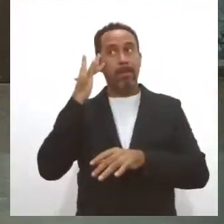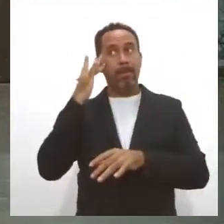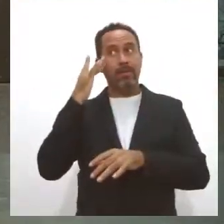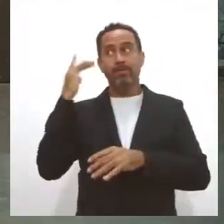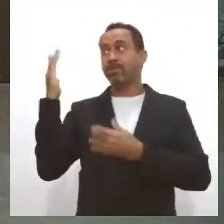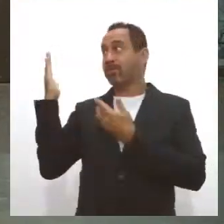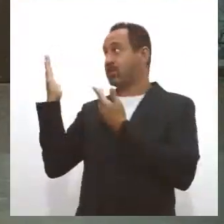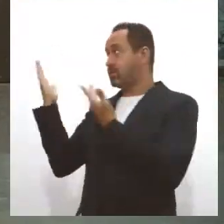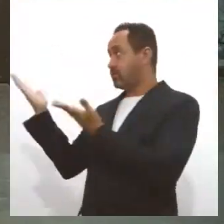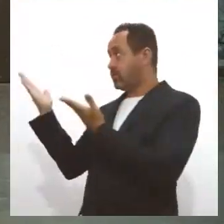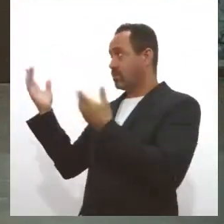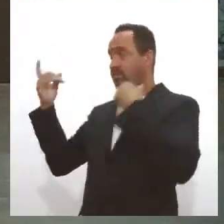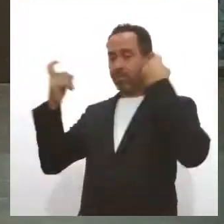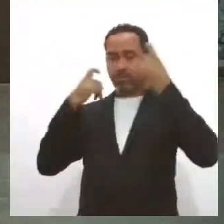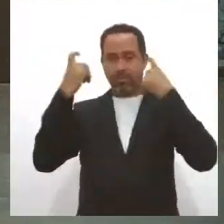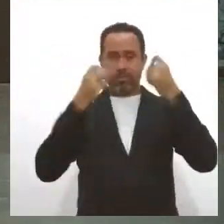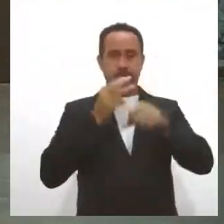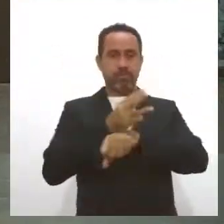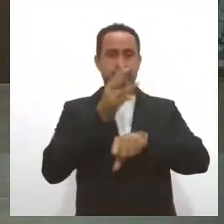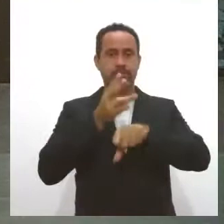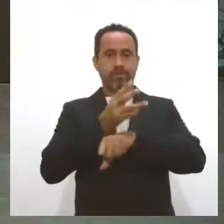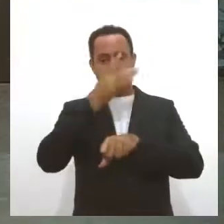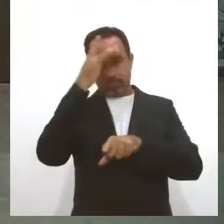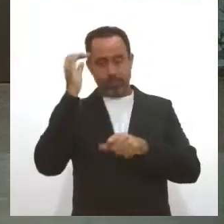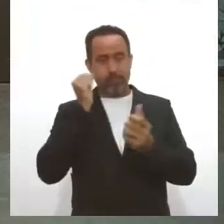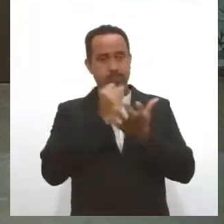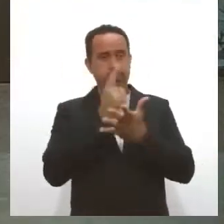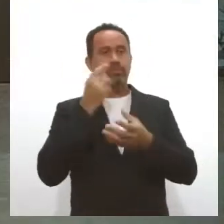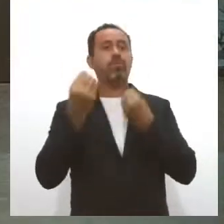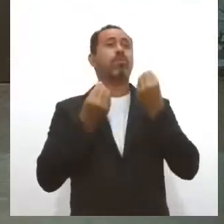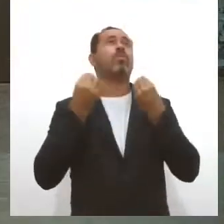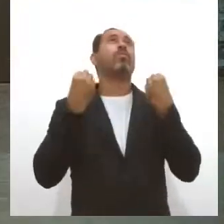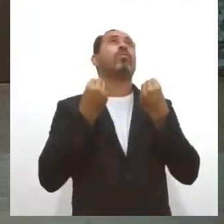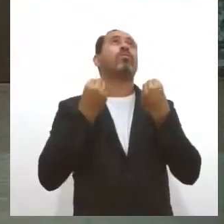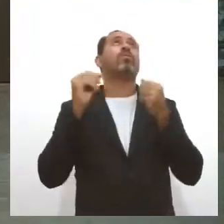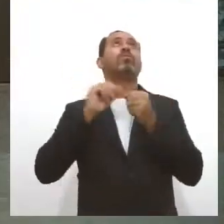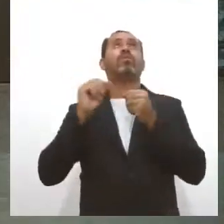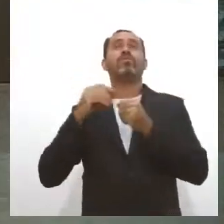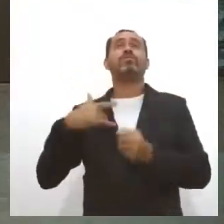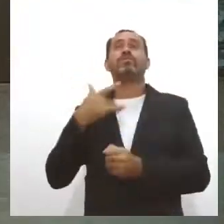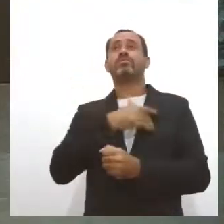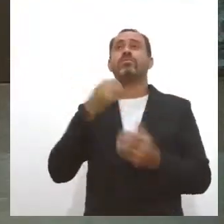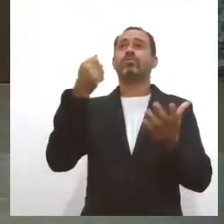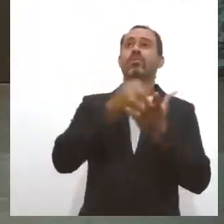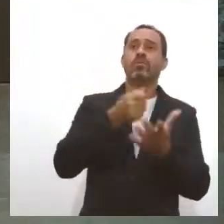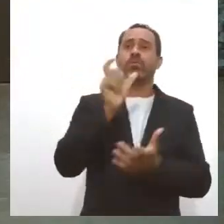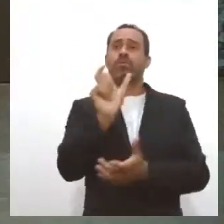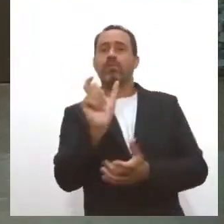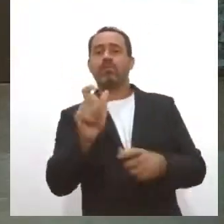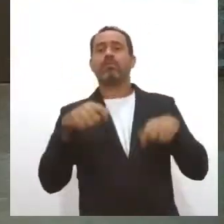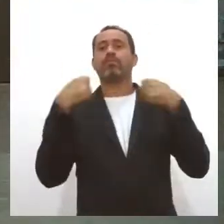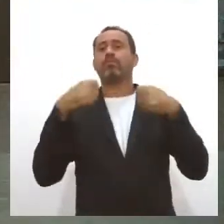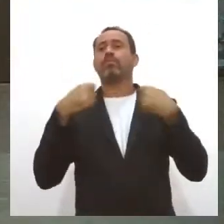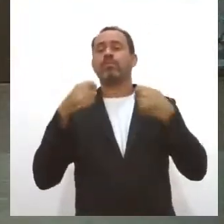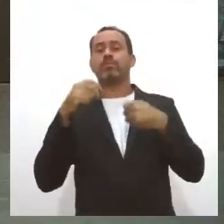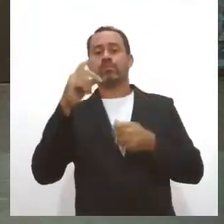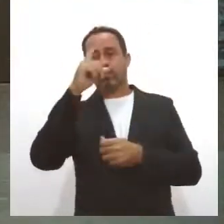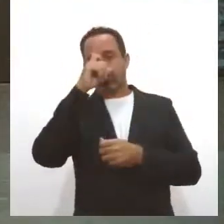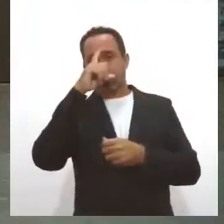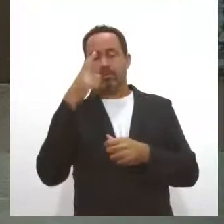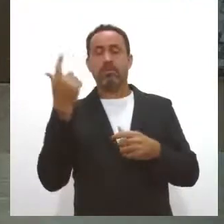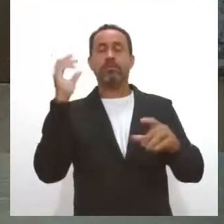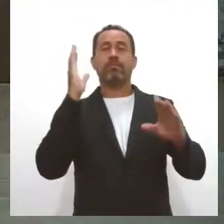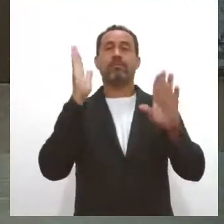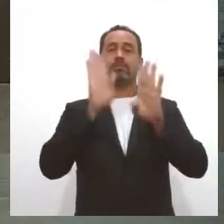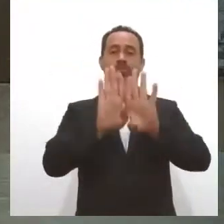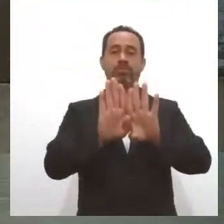a preocupação, né, dos consumidores. E agora, o que, que eu faço? Eu pago o plano de saúde, estou precisando do hospital e não tenho como, o hospital está